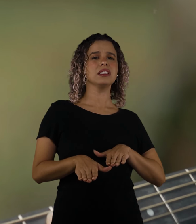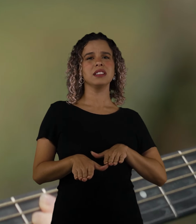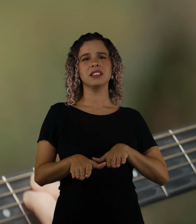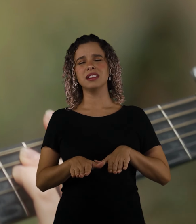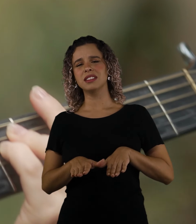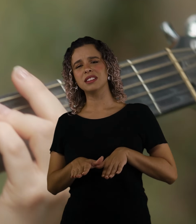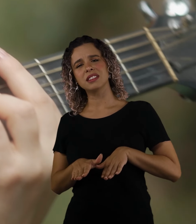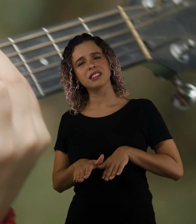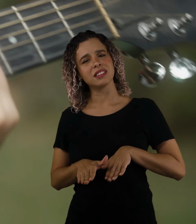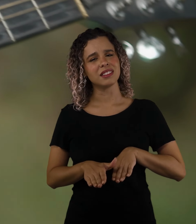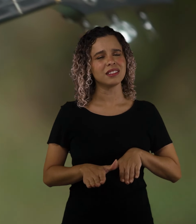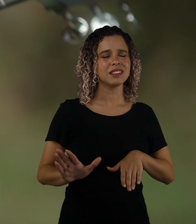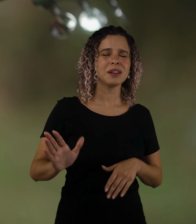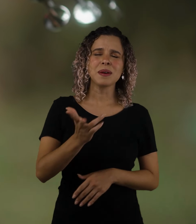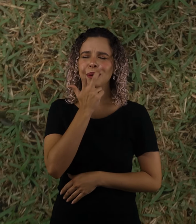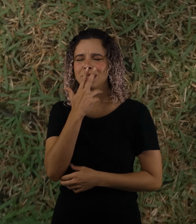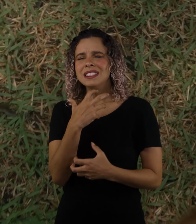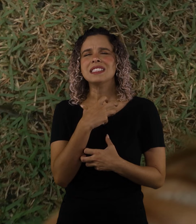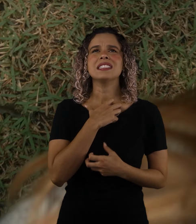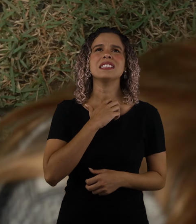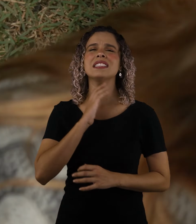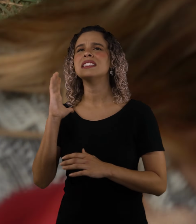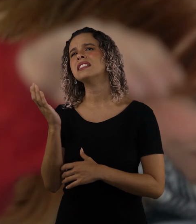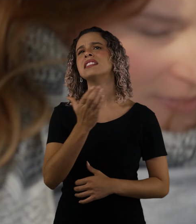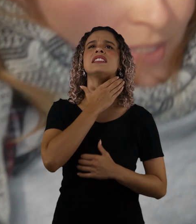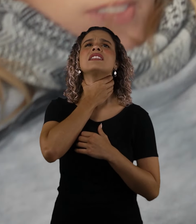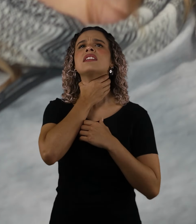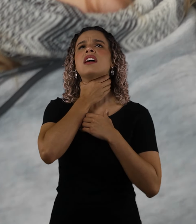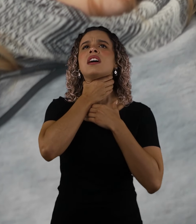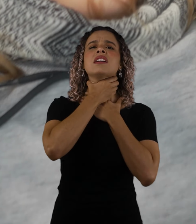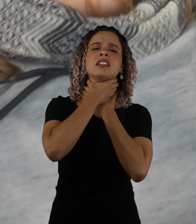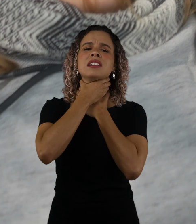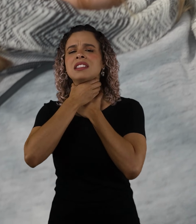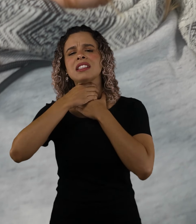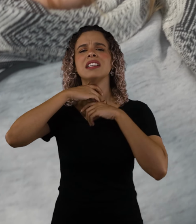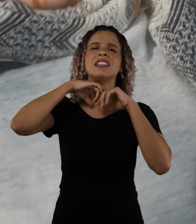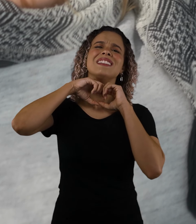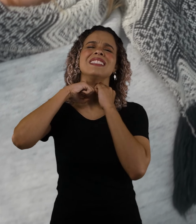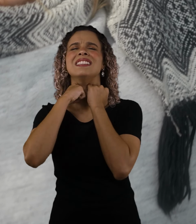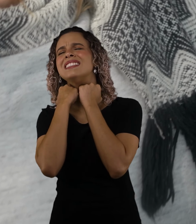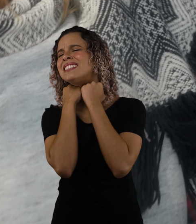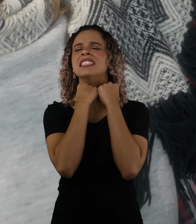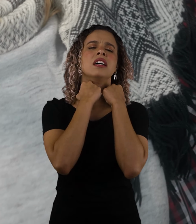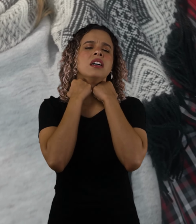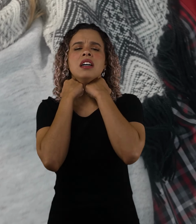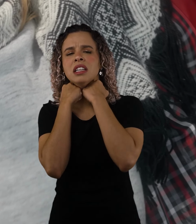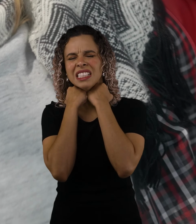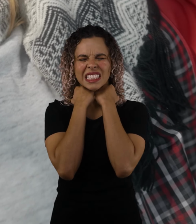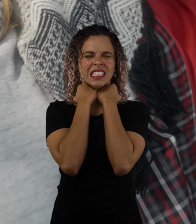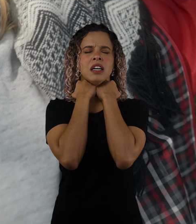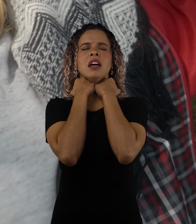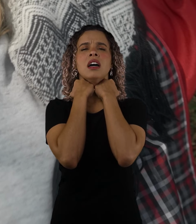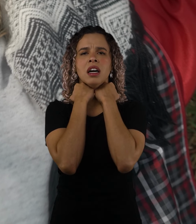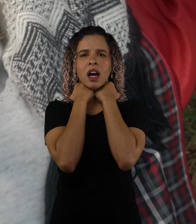meus cabelos loiros. There's a noose round my neck. Deito de costas na grama. I get, it's harder